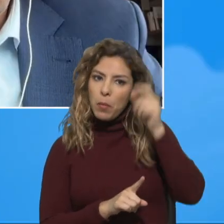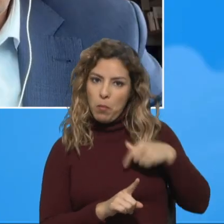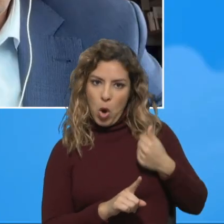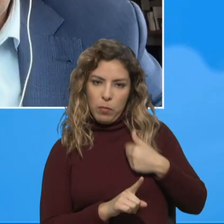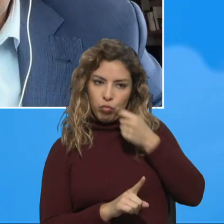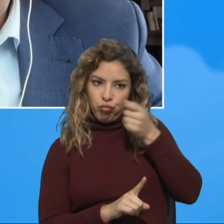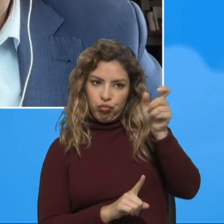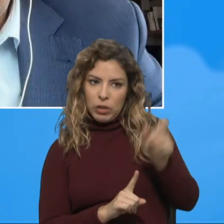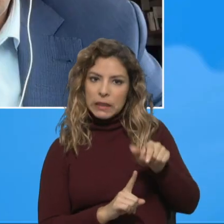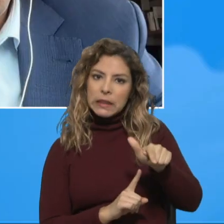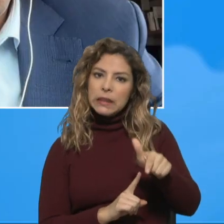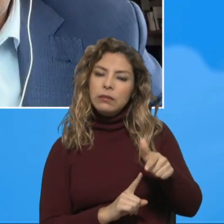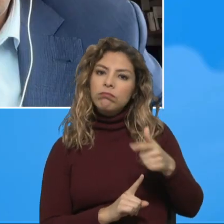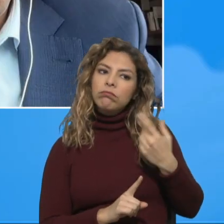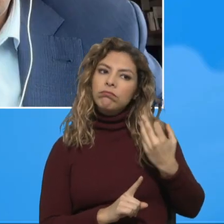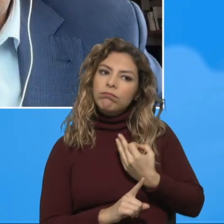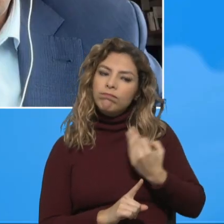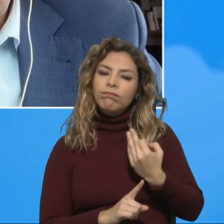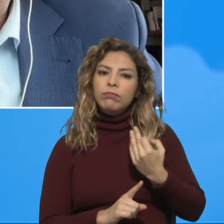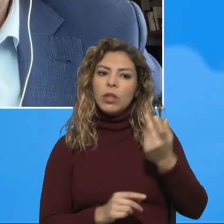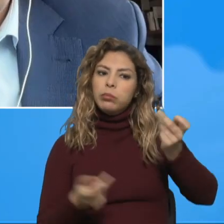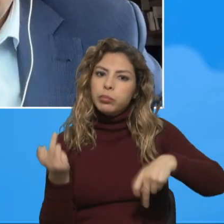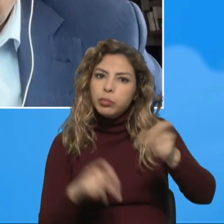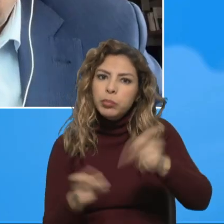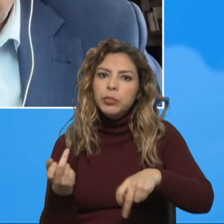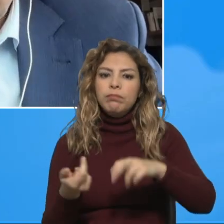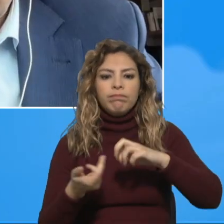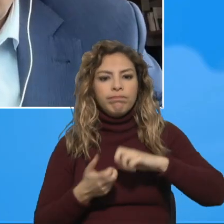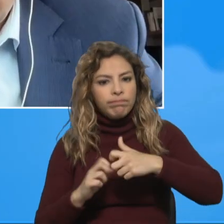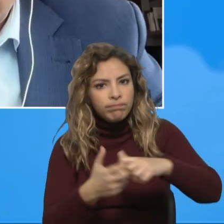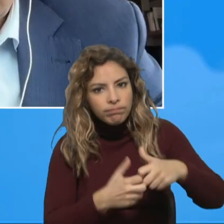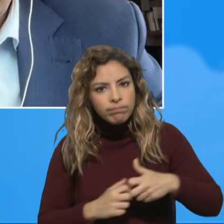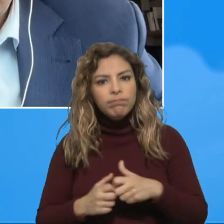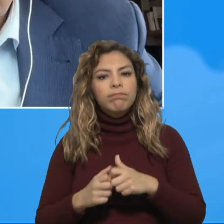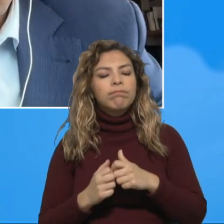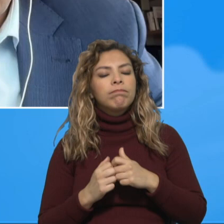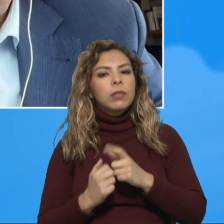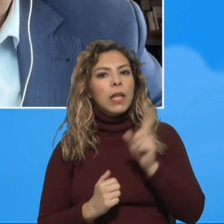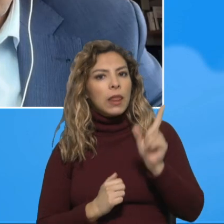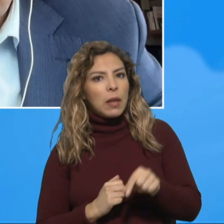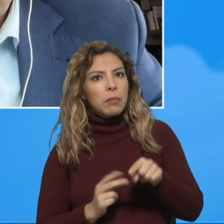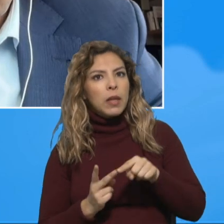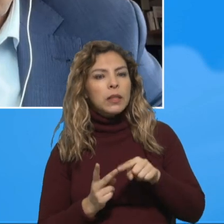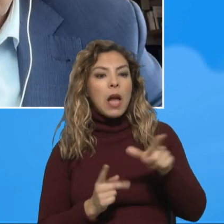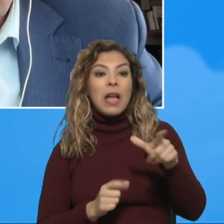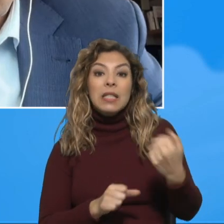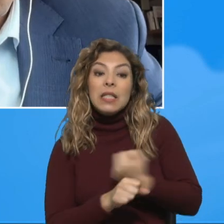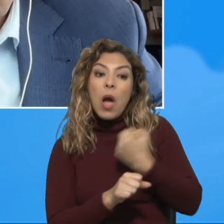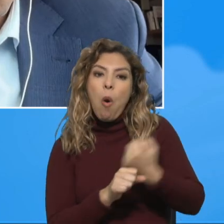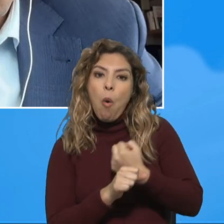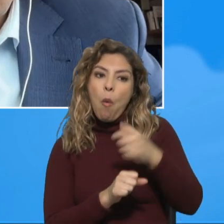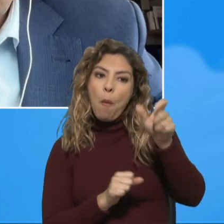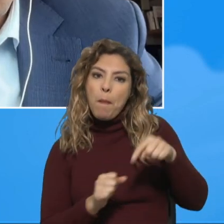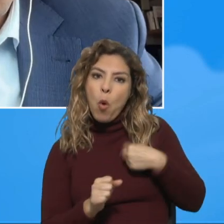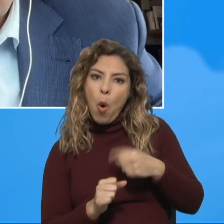tem enfrentado algumas questões e apontado a sua ação no sentido de